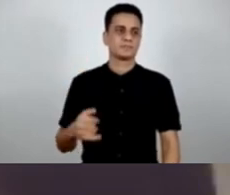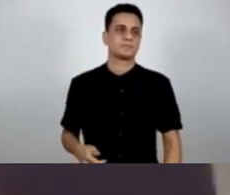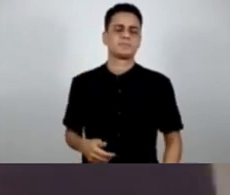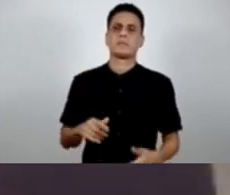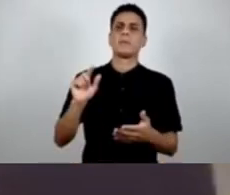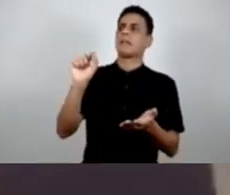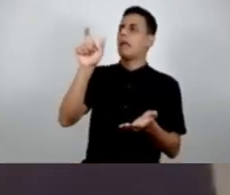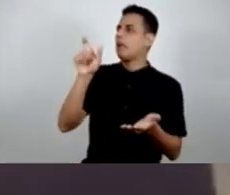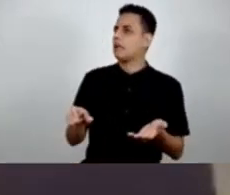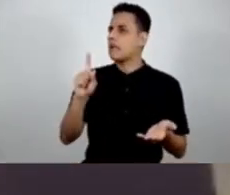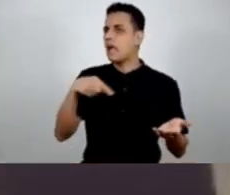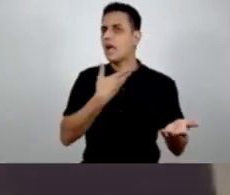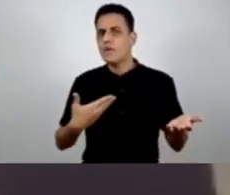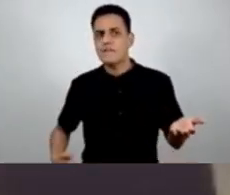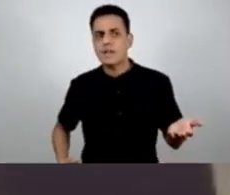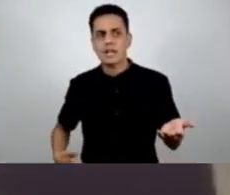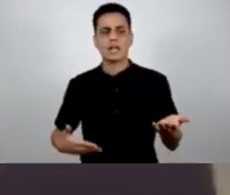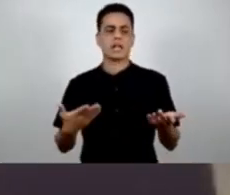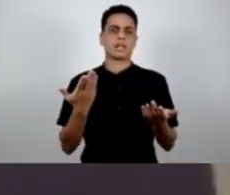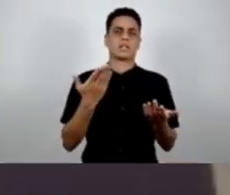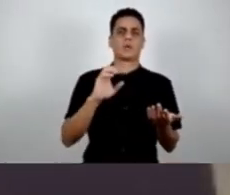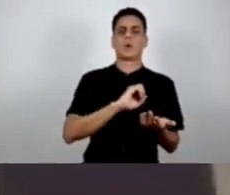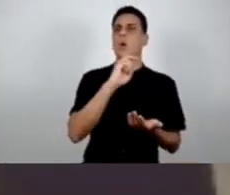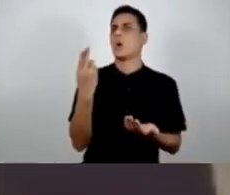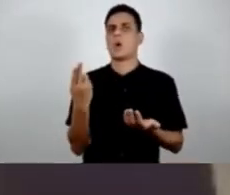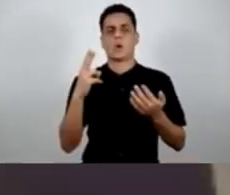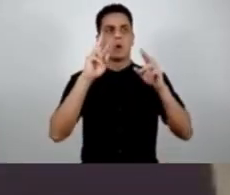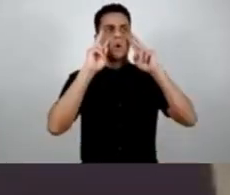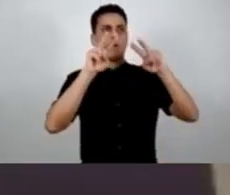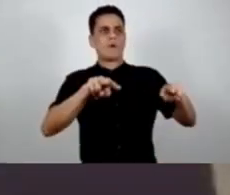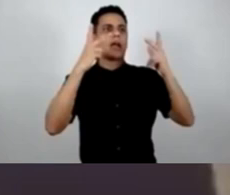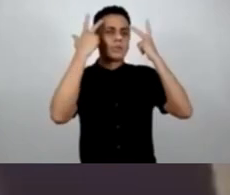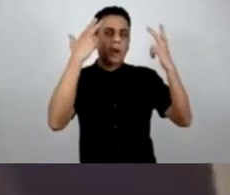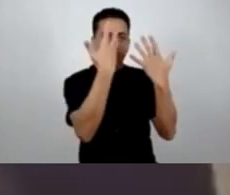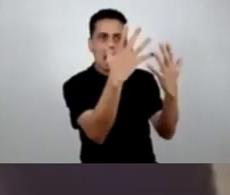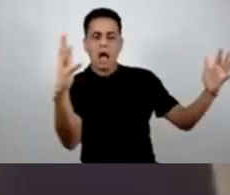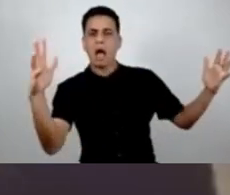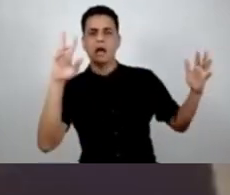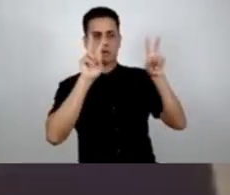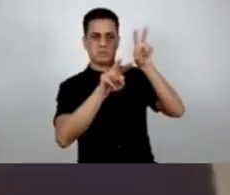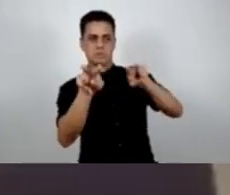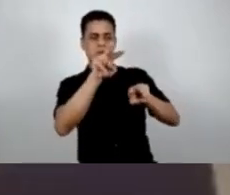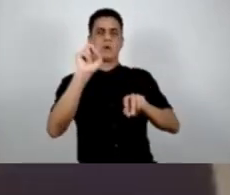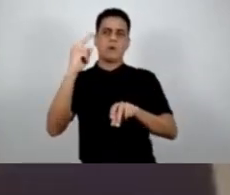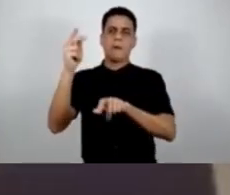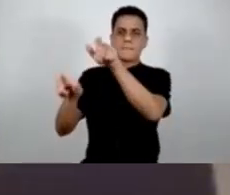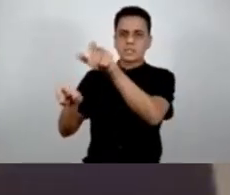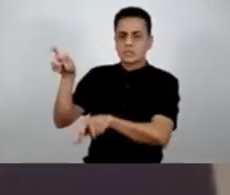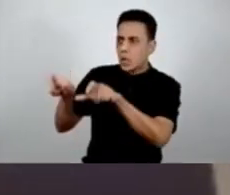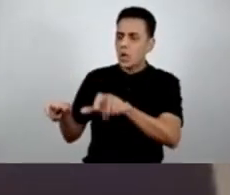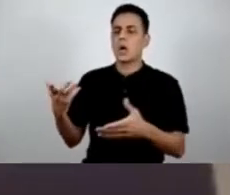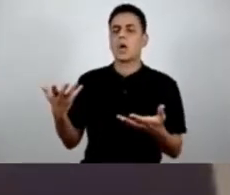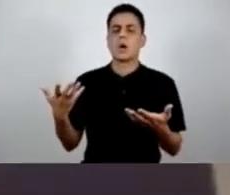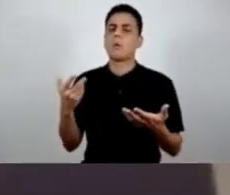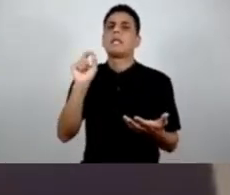quem? Imagem do governo? Imagem da paisagem brasileira? Imagem das pessoas? Imagem da população? De que